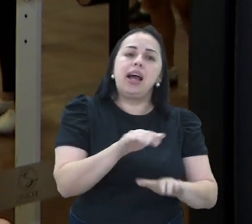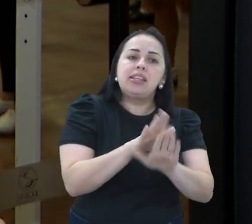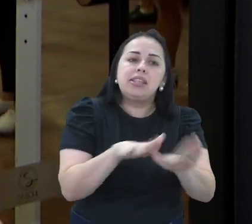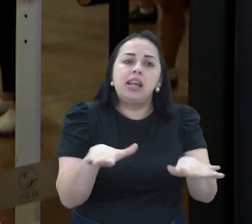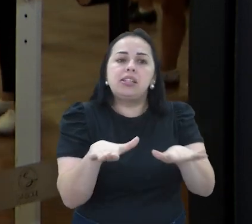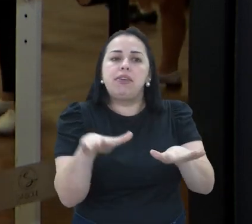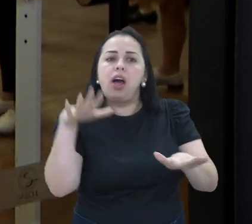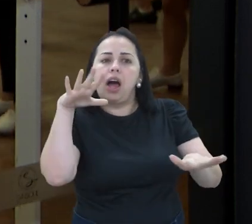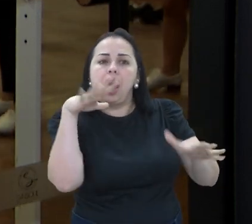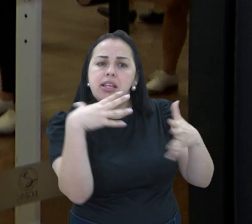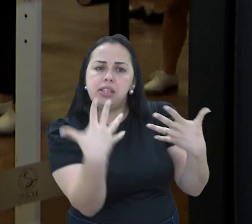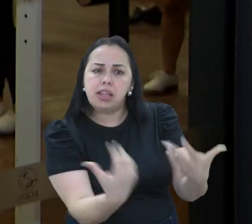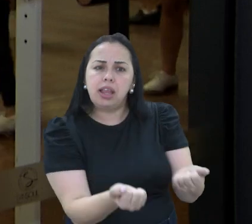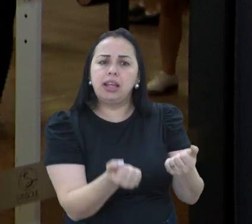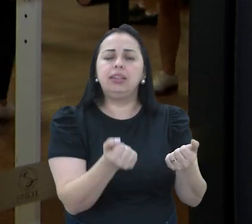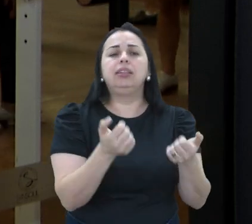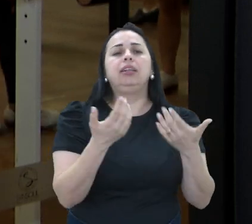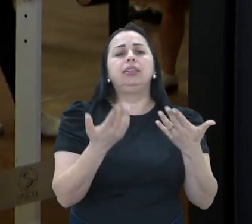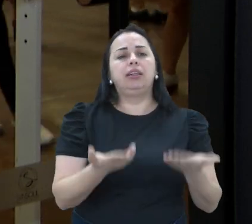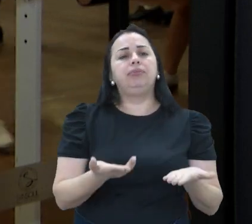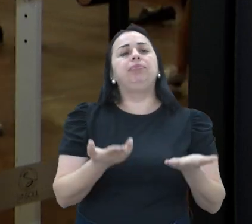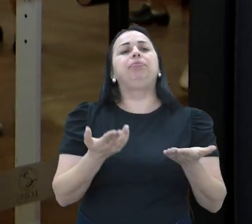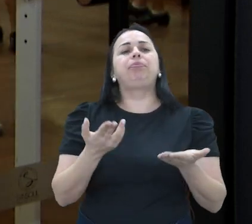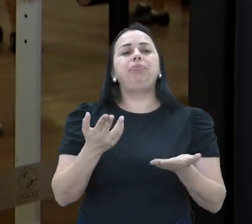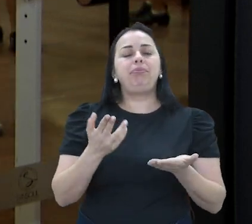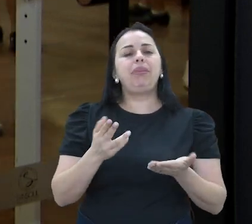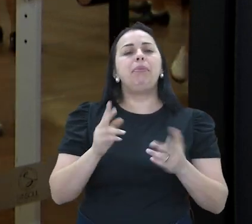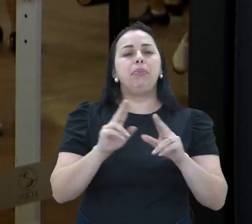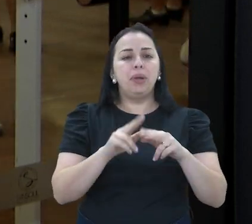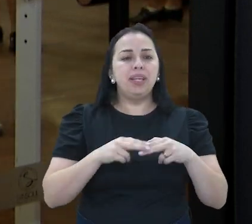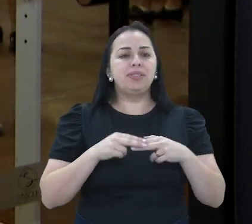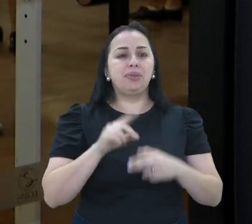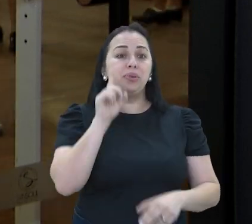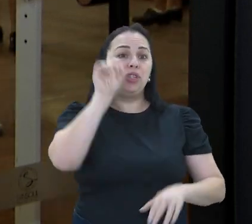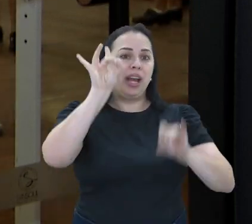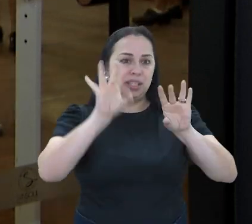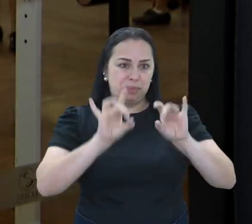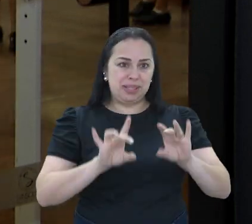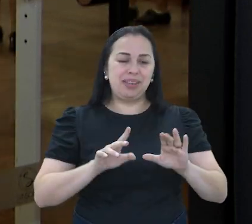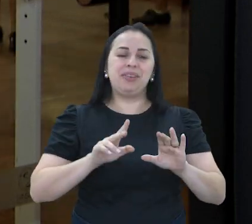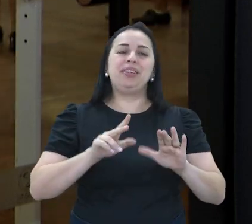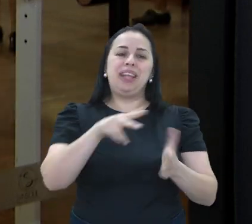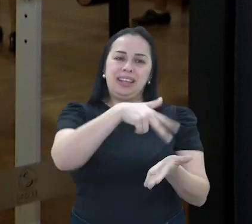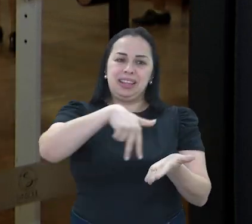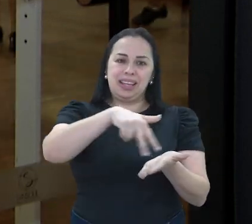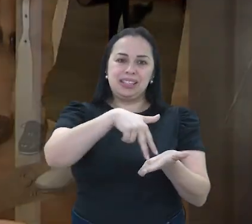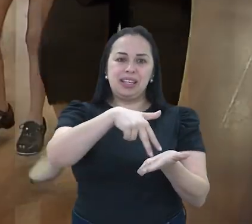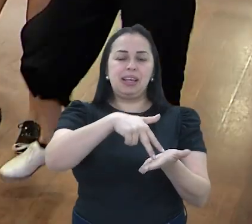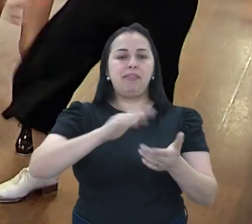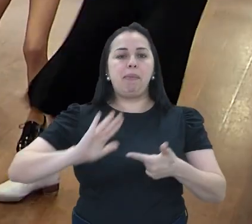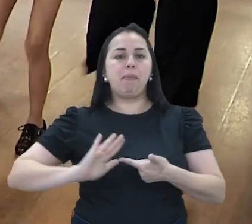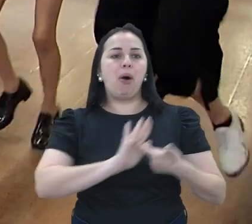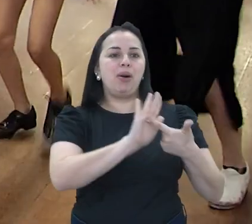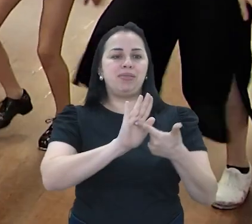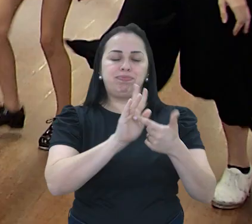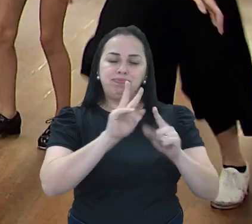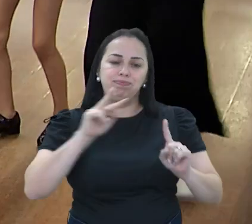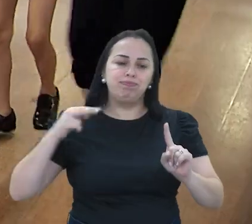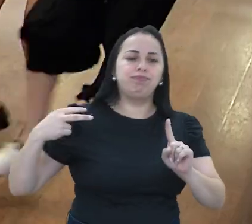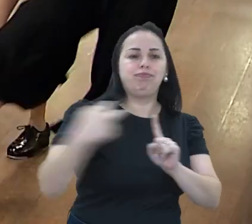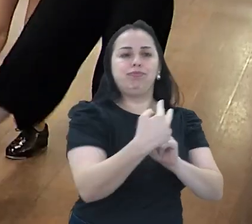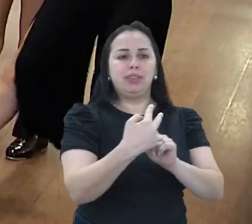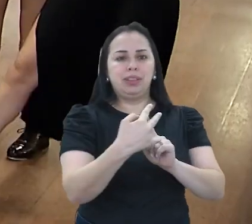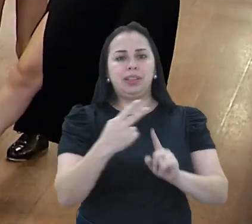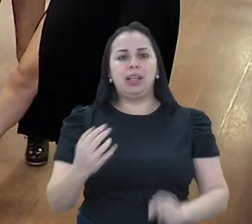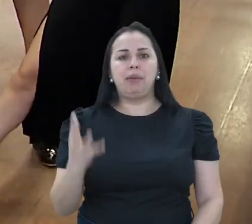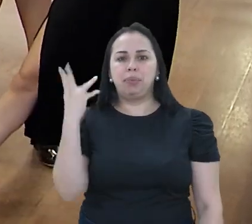desenvolver. Então, acho que talvez com esse dia da dança a gente possa trazer mais importância para essa arte que é tão bonita.